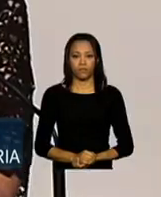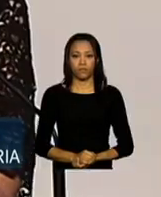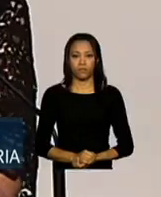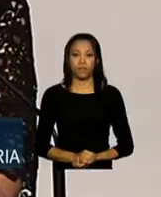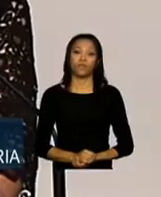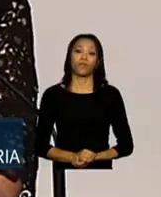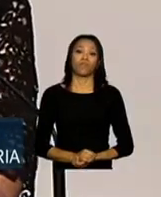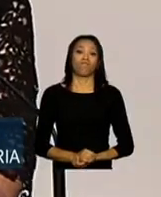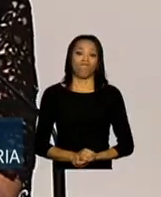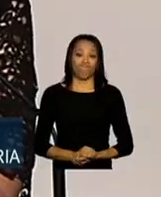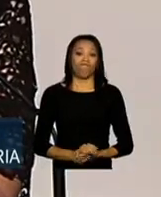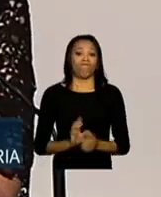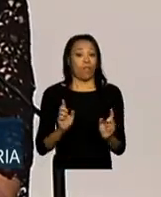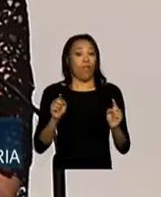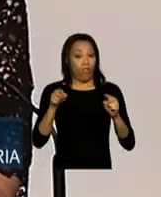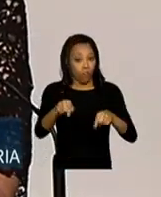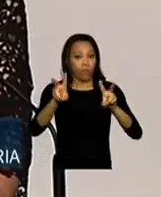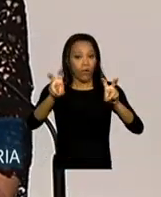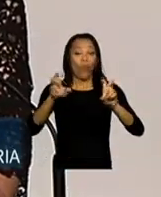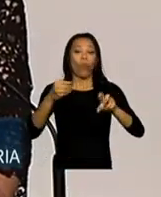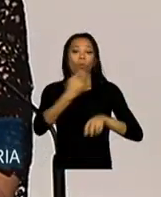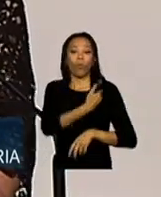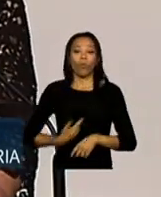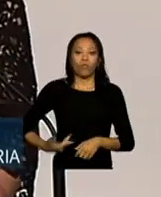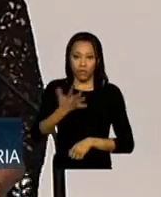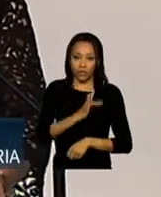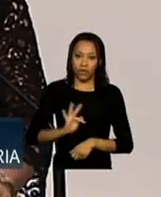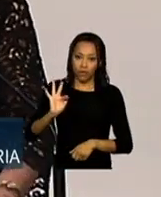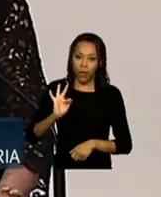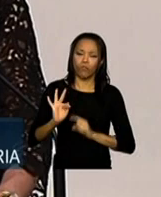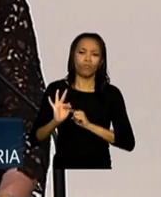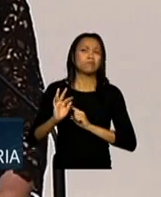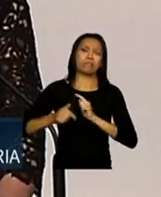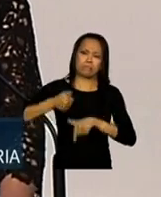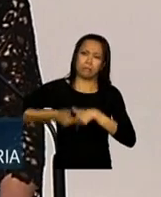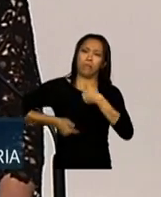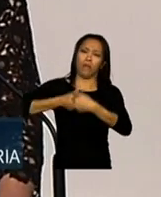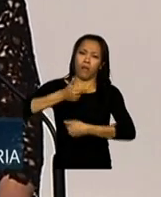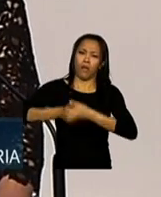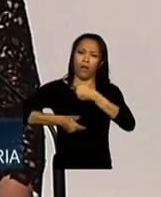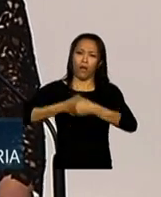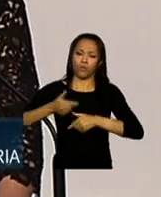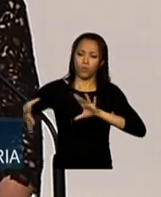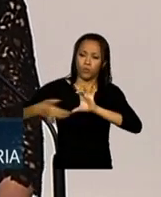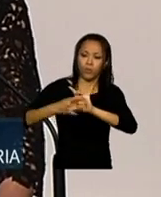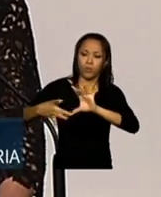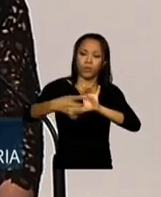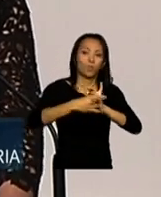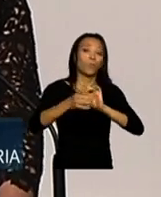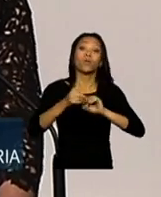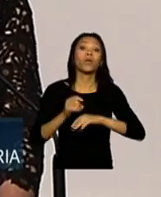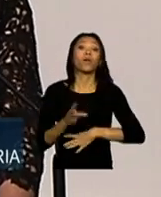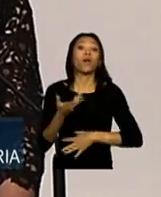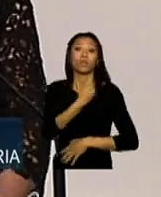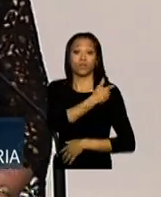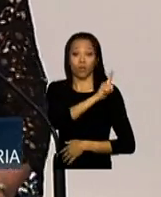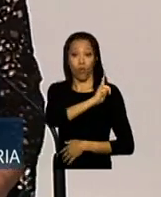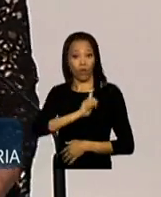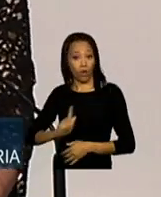Nesse sentido, o governo federal tem trabalhado junto aos governadores e aos